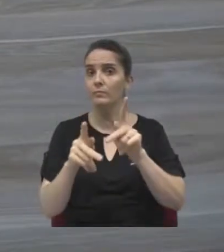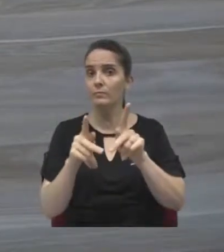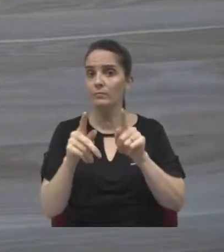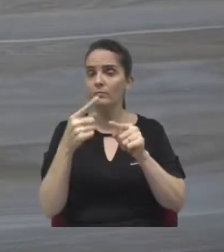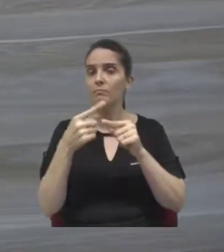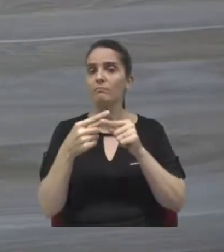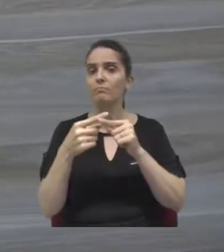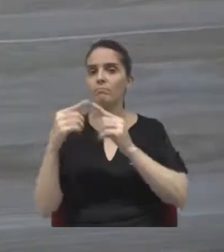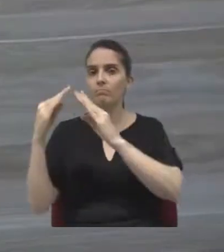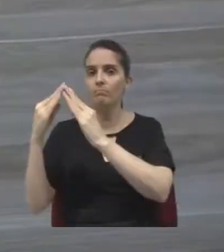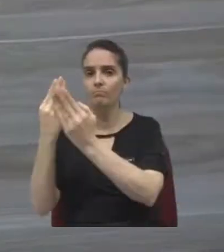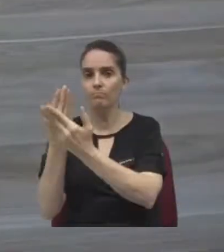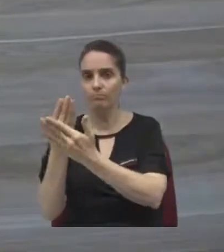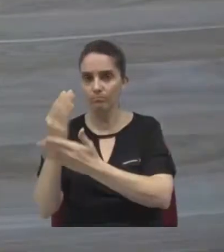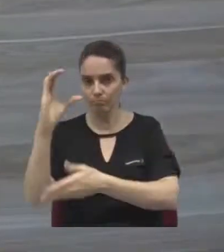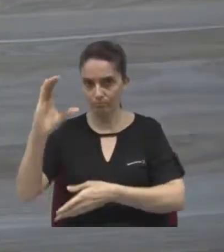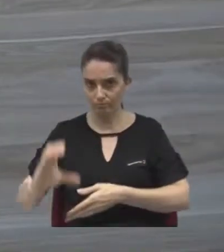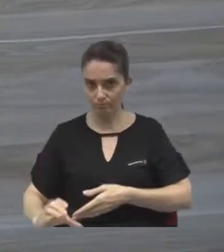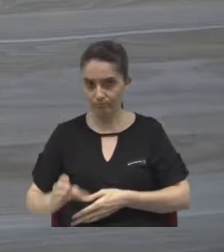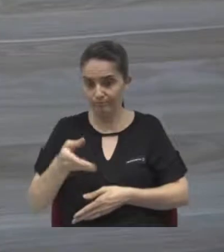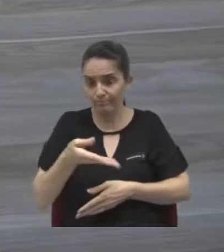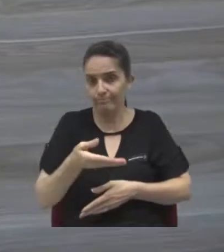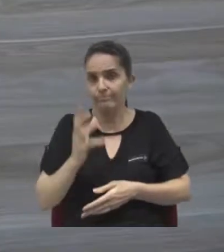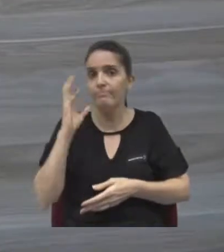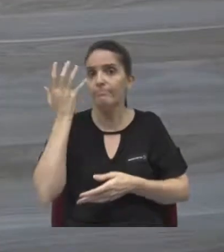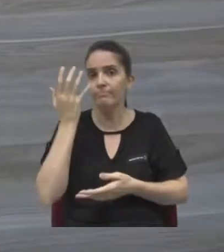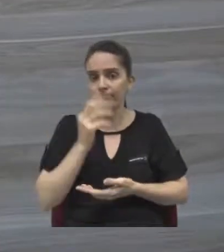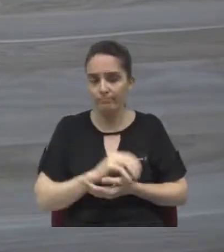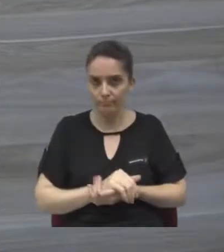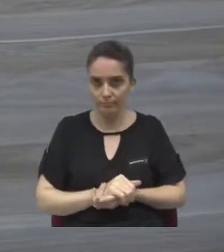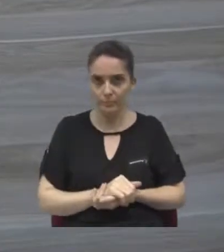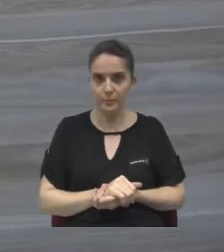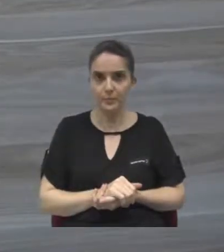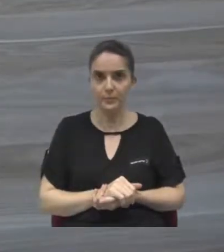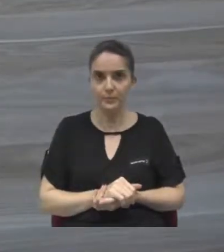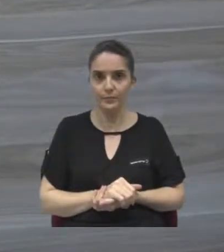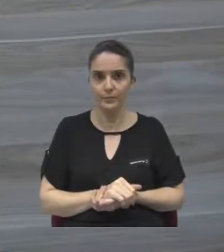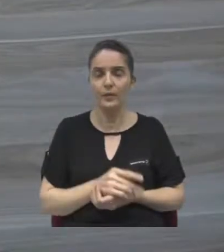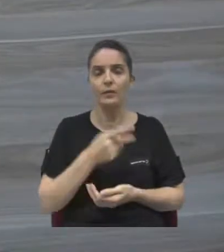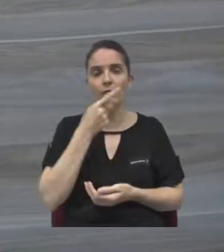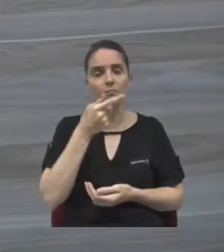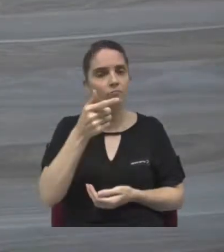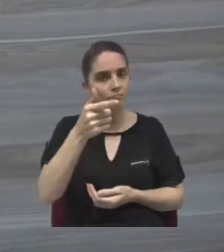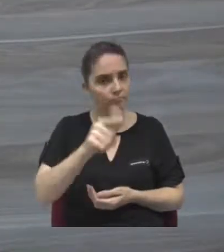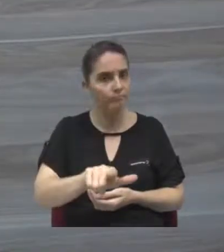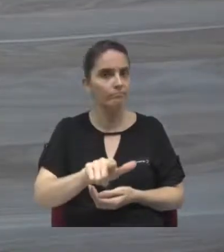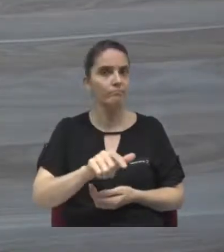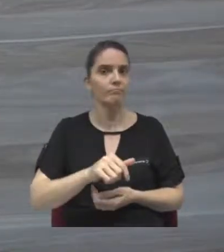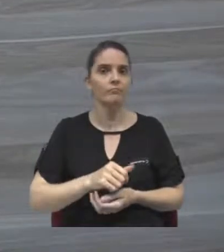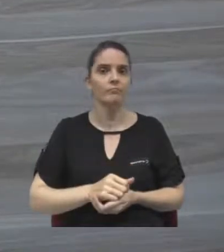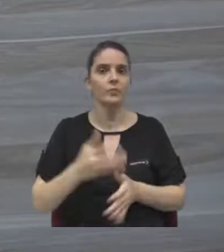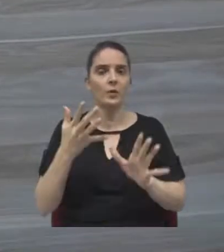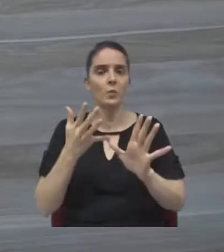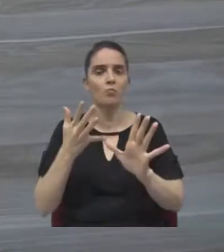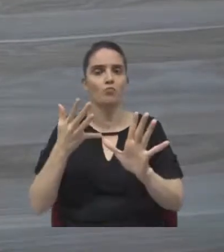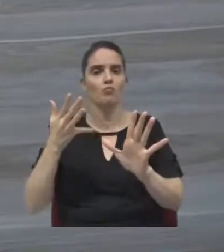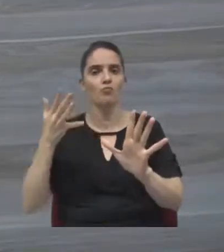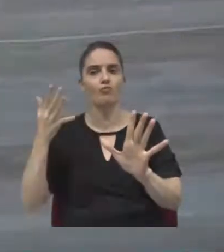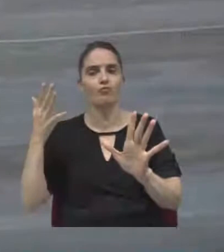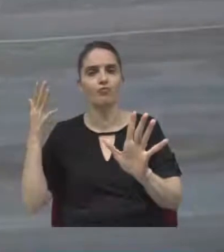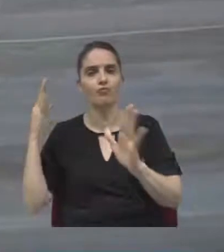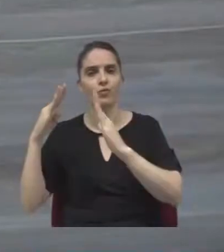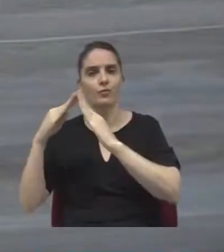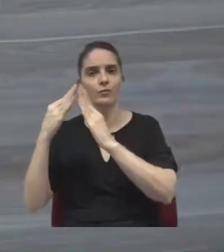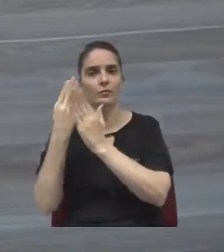das creches que estamos vivenciando no nosso município. Volto a dizer nesse plenário, os dados da fila de espera das creches